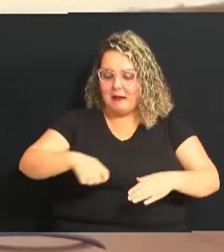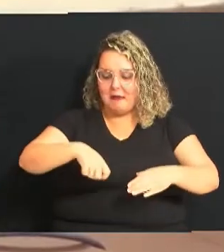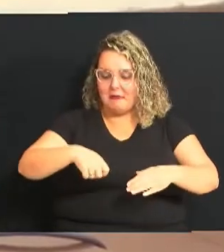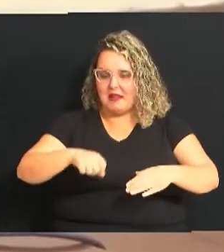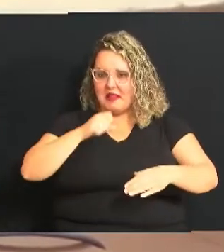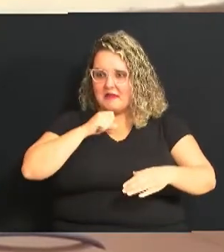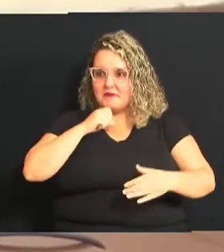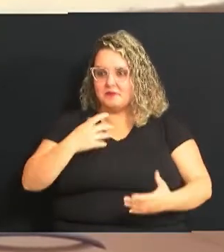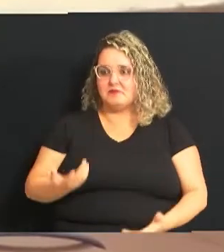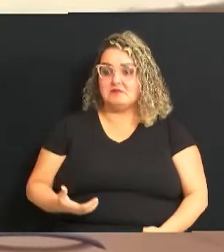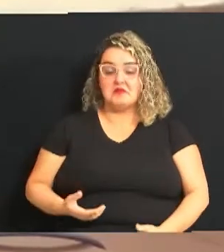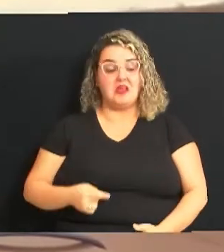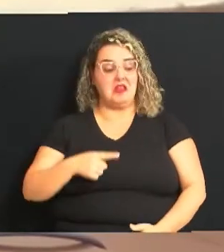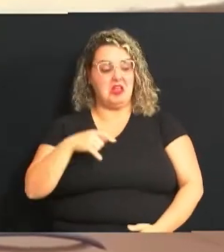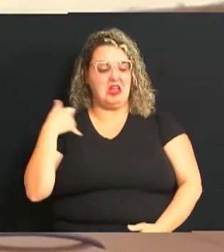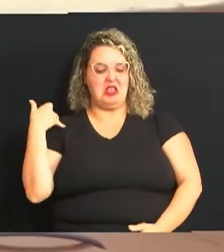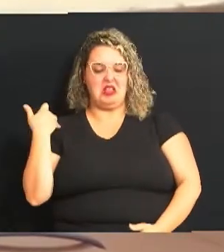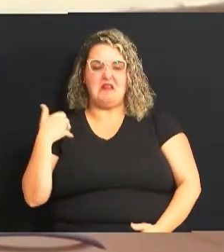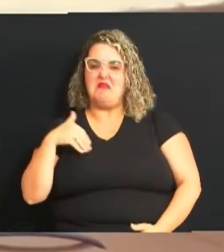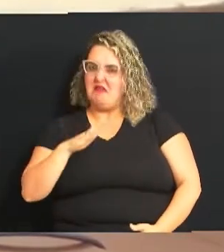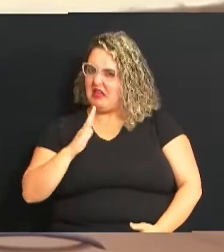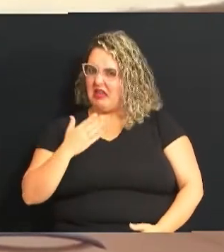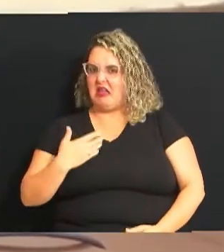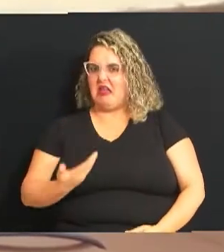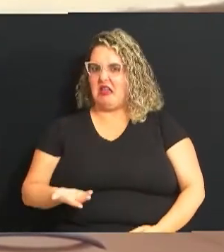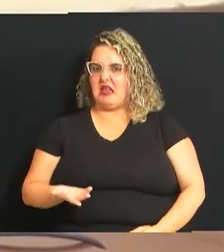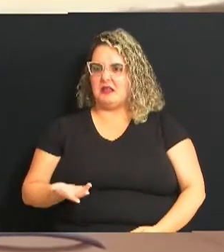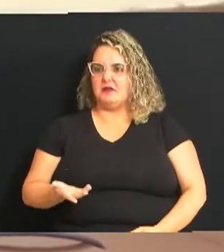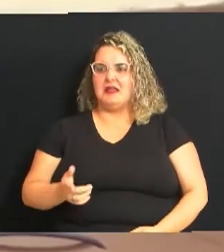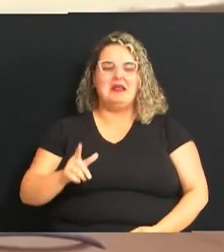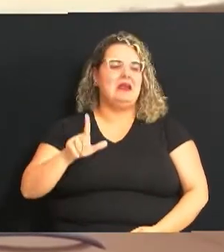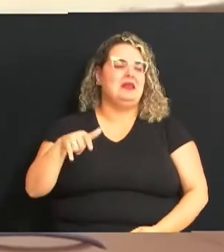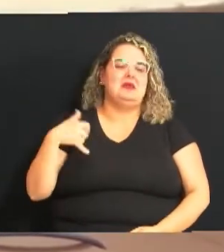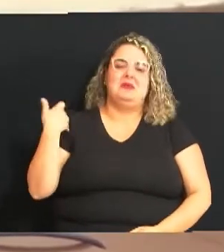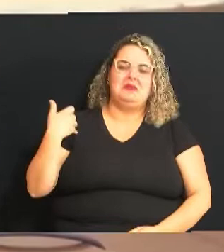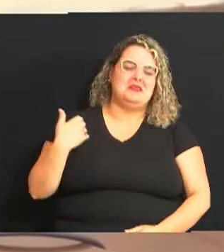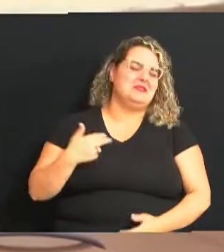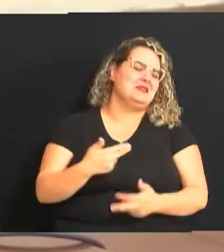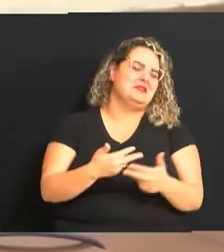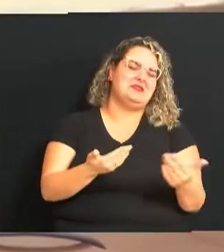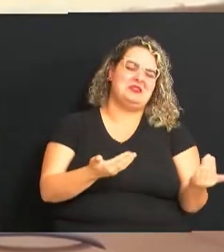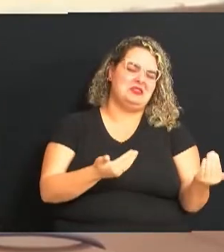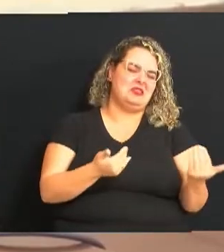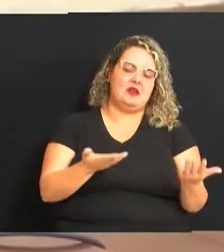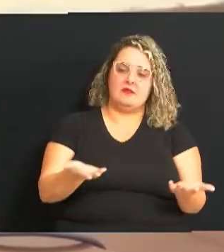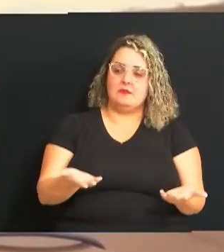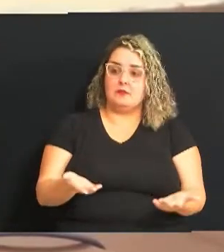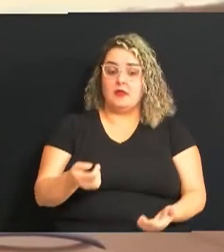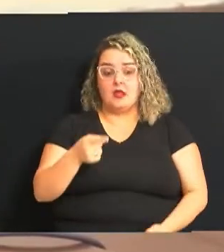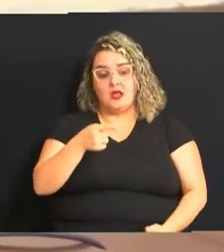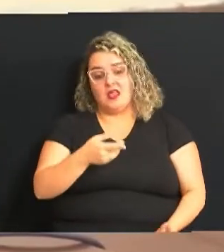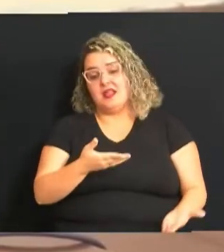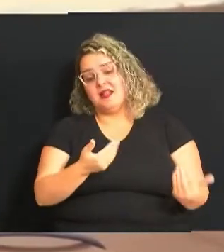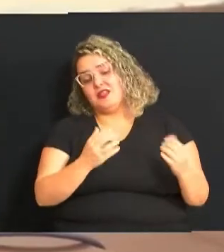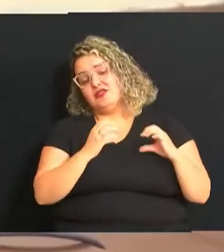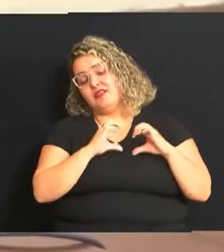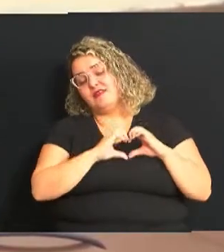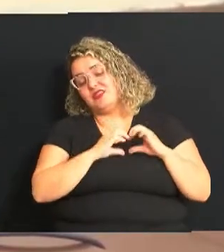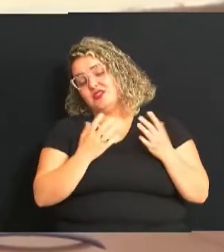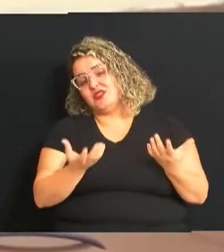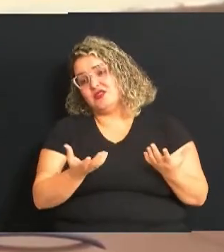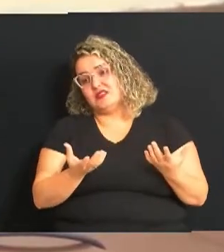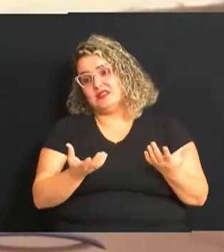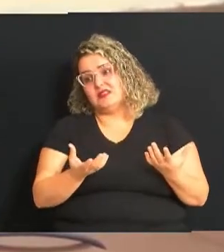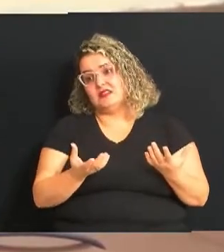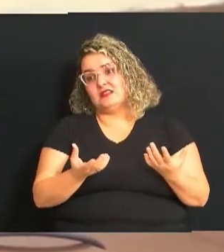dá o caldo. Depois de uma certa idade. Isso é coisa de jovem. Ele é jovem de coração. Do